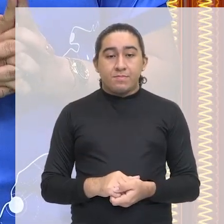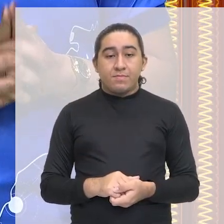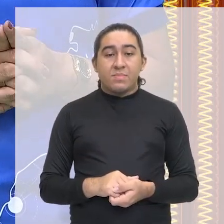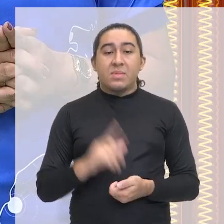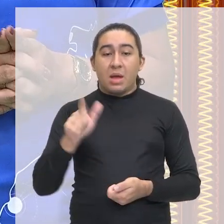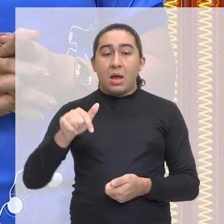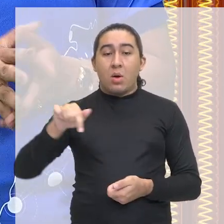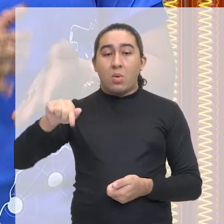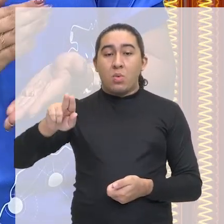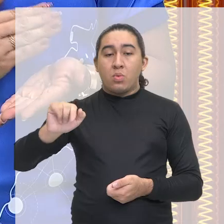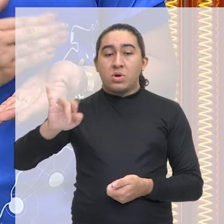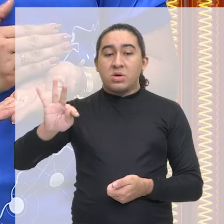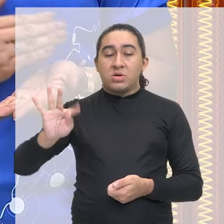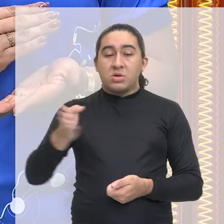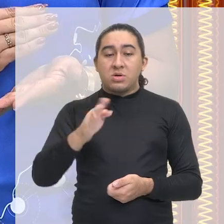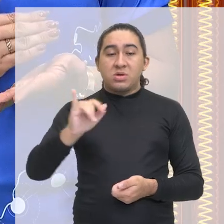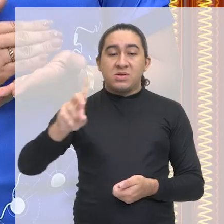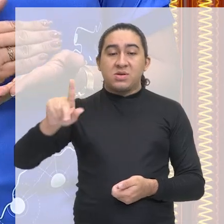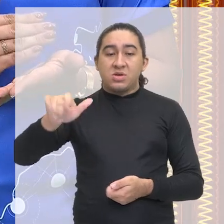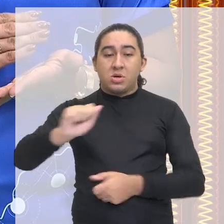movimento Quit India, de